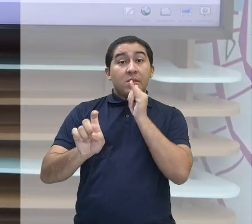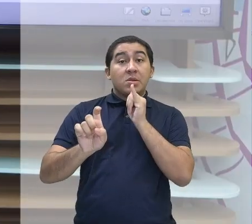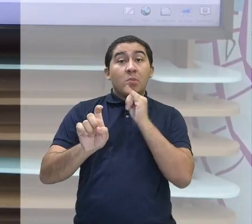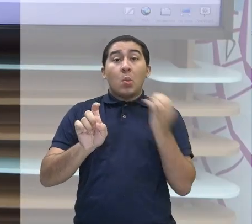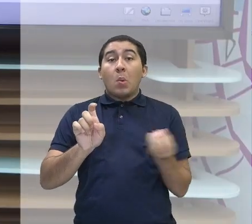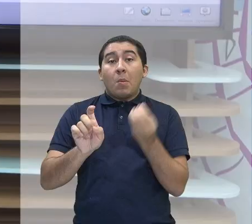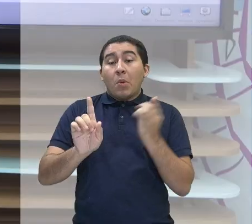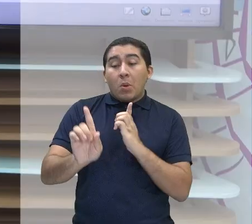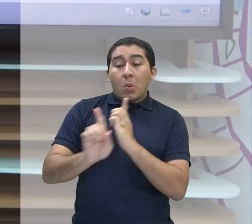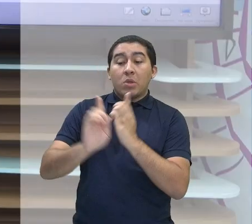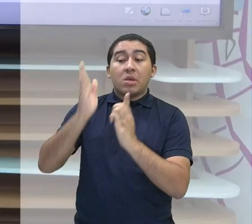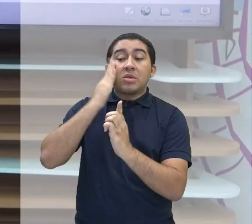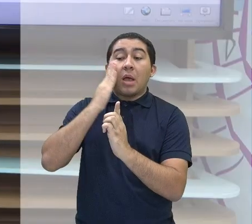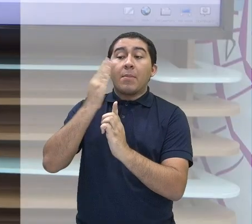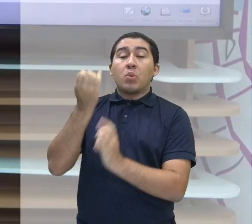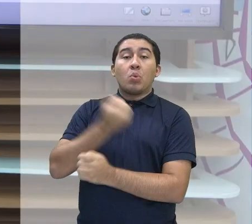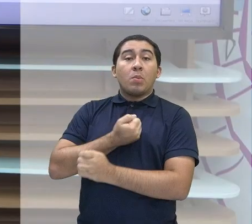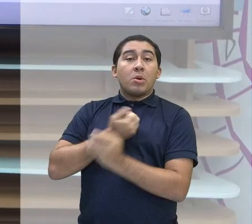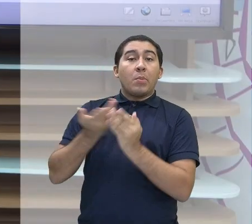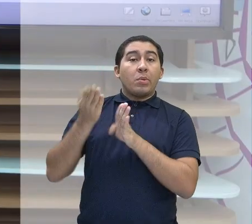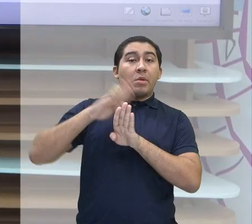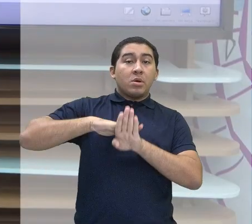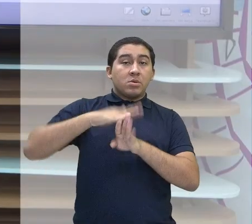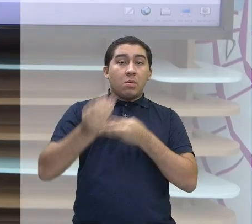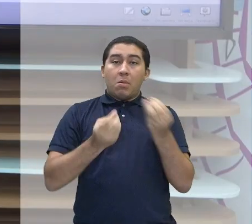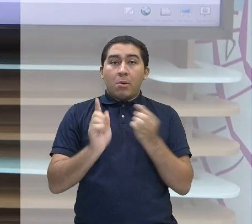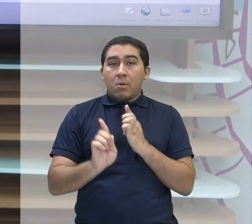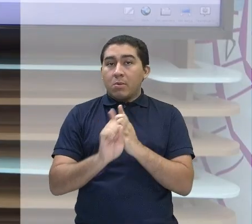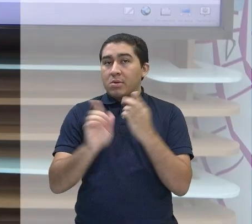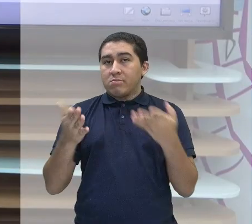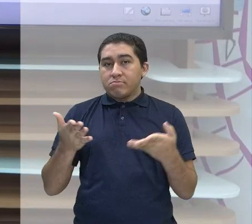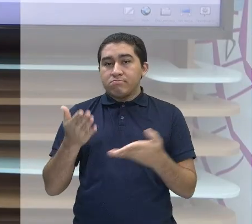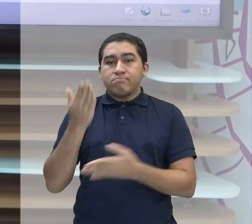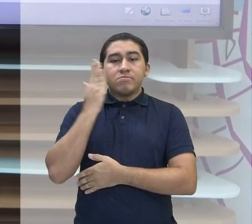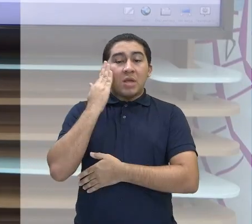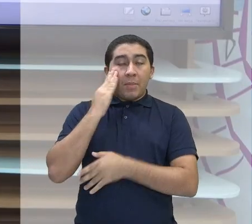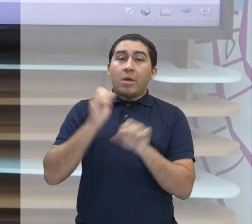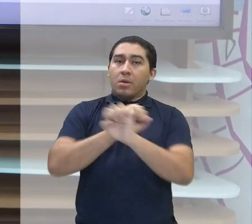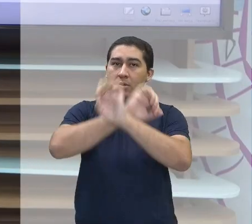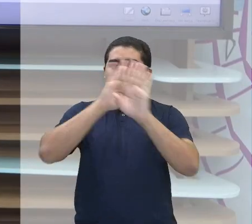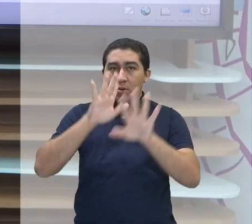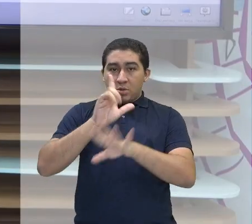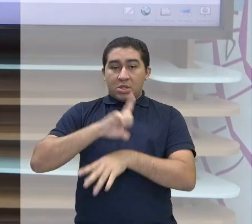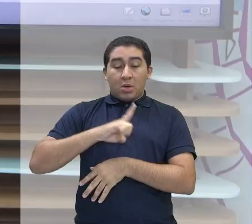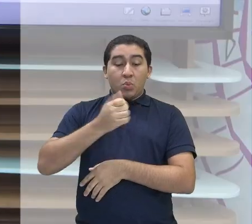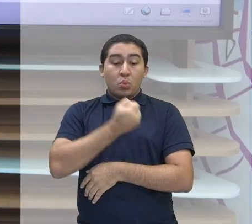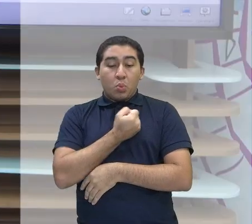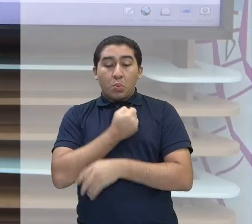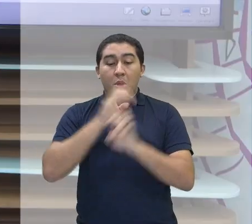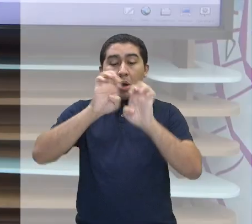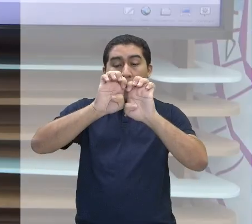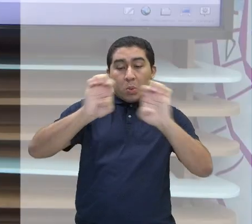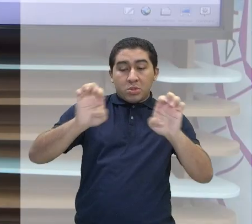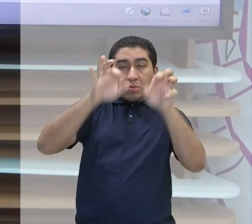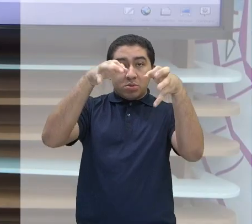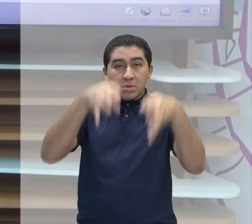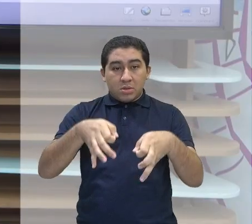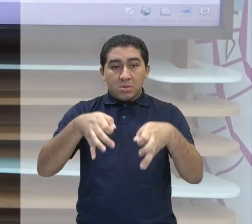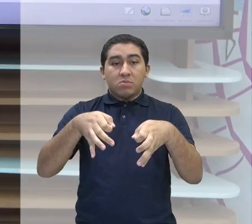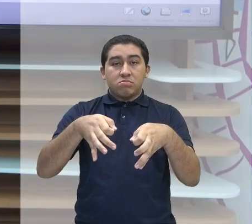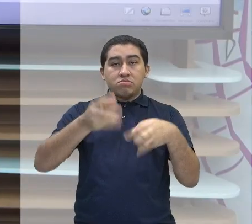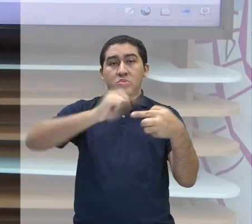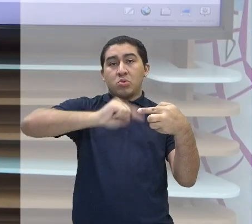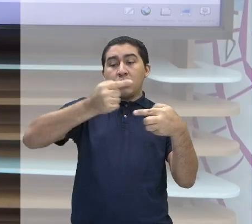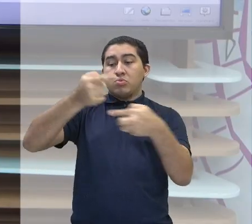para encontrar esse valor de x? Como é que eu faço para deixar aqui essa equação, né,